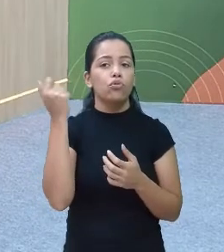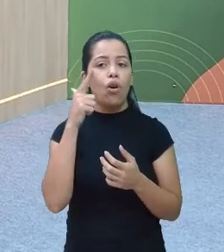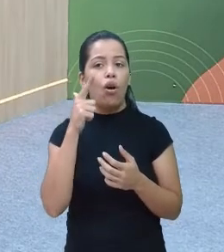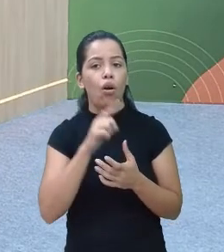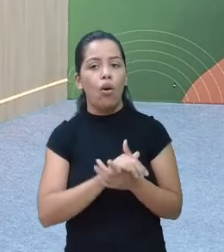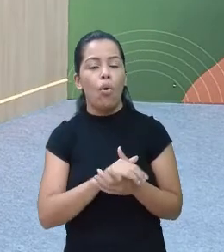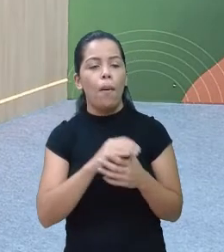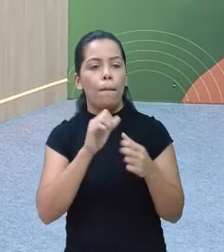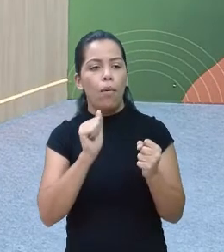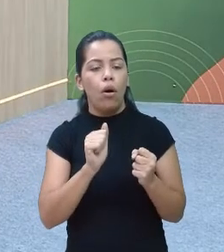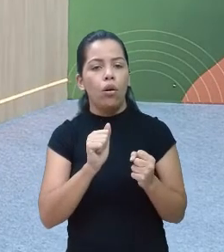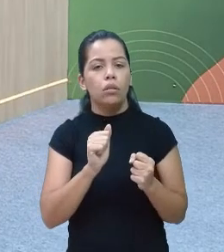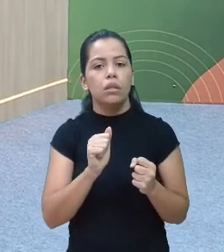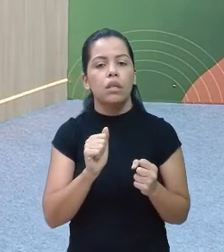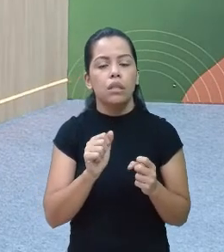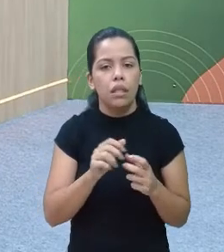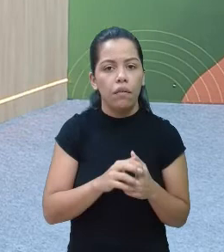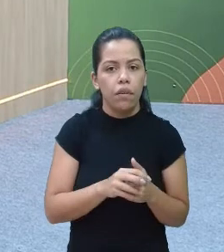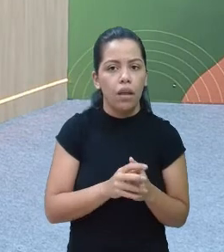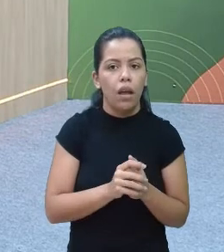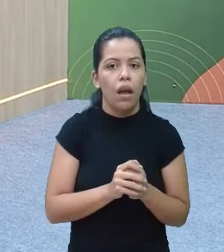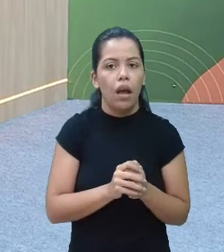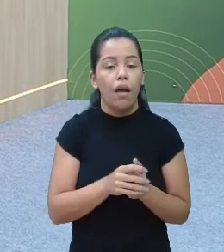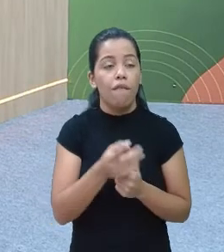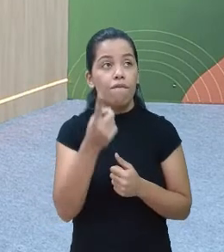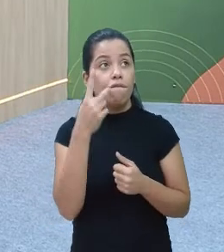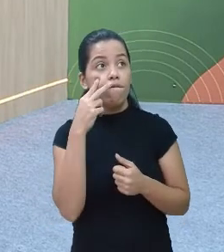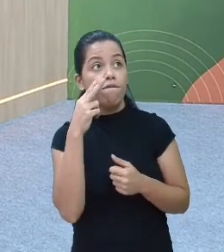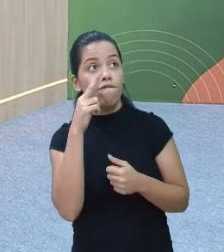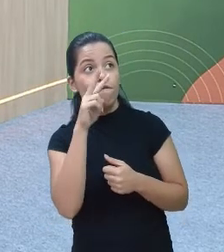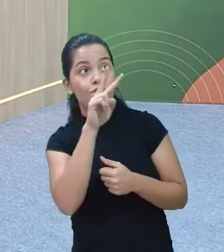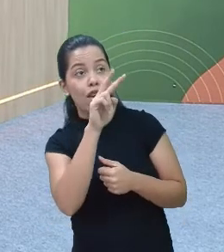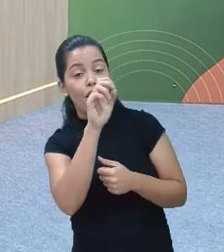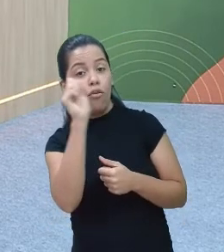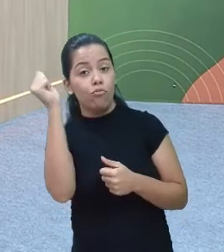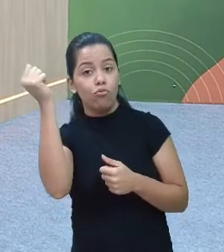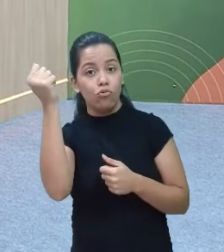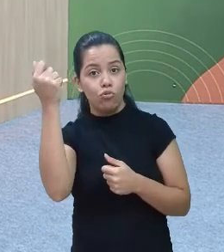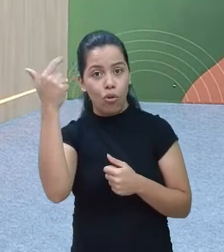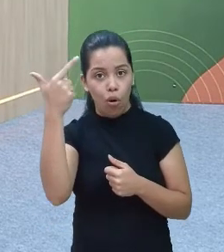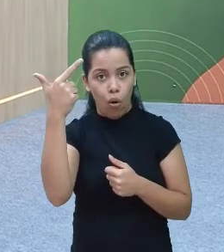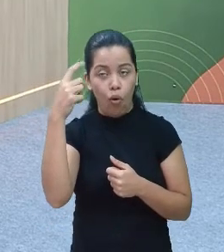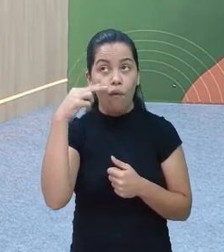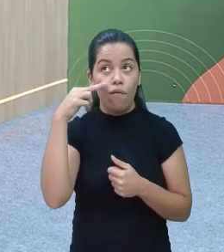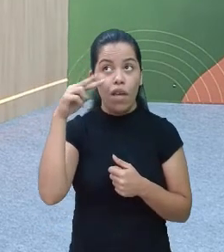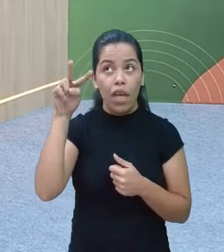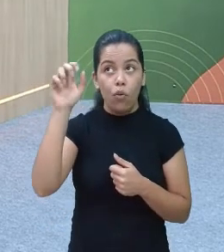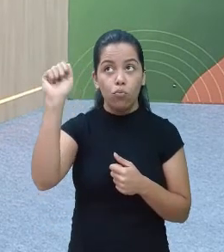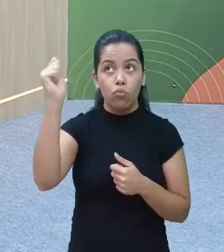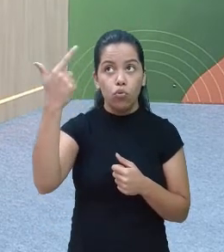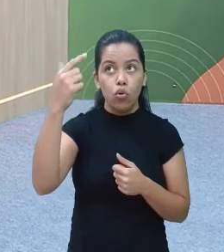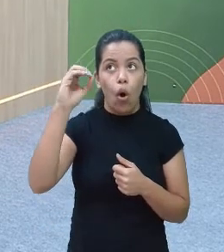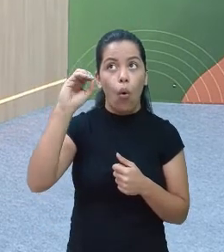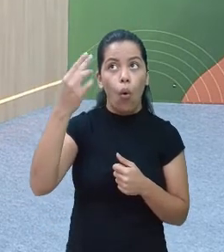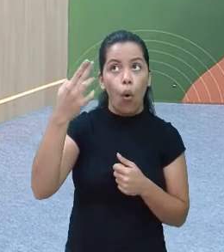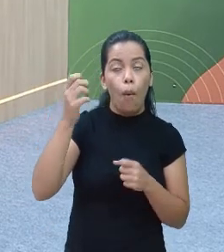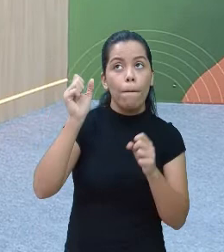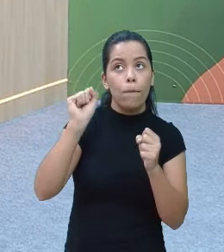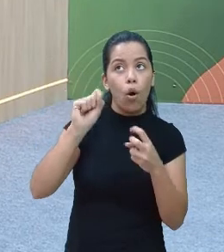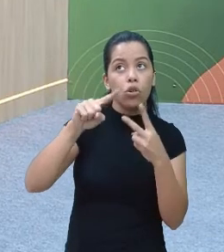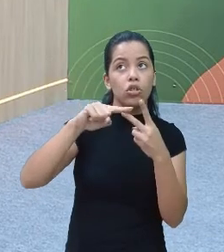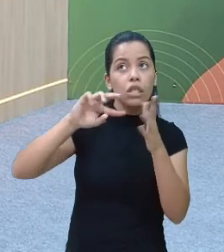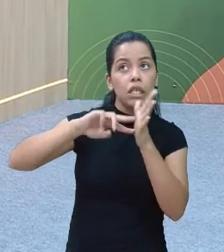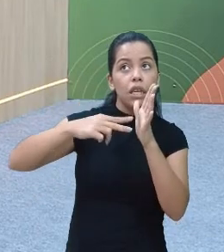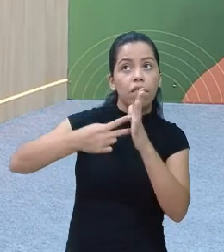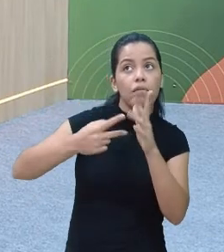louca. Mas isso é possível por causa da ideia de ver, que não está, ou de observar, que está incluída na